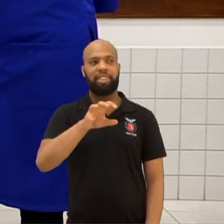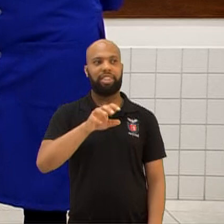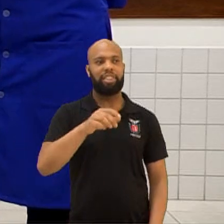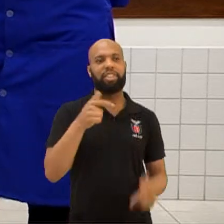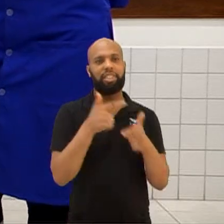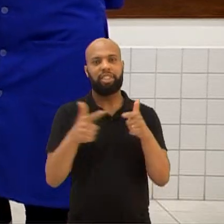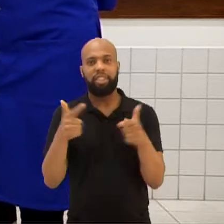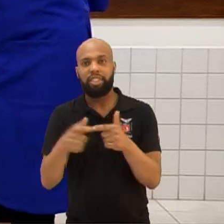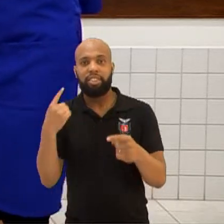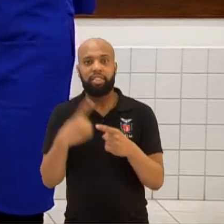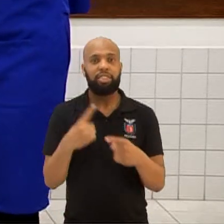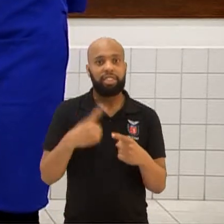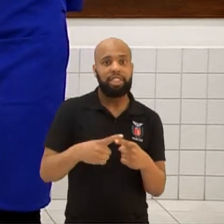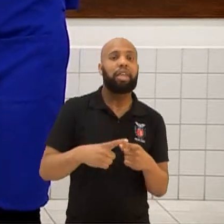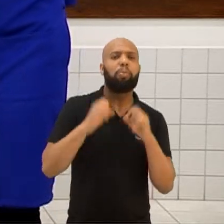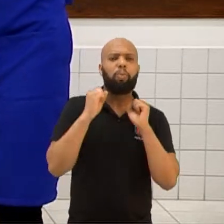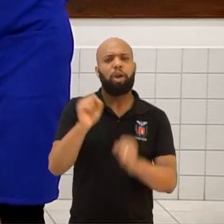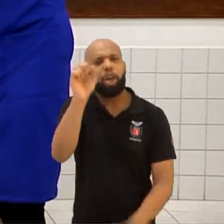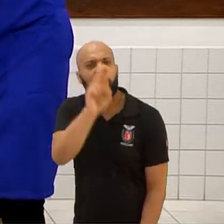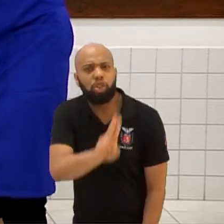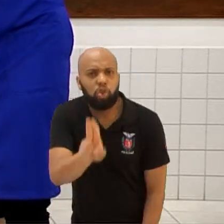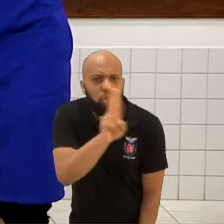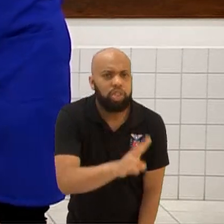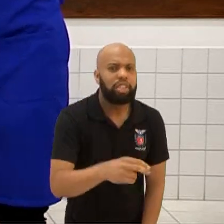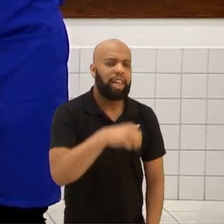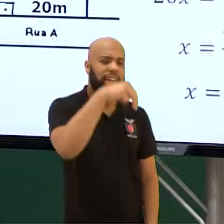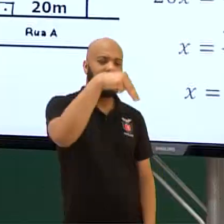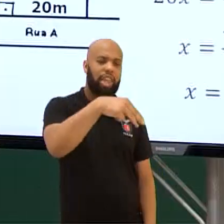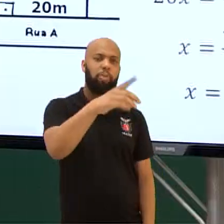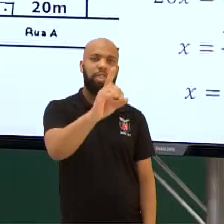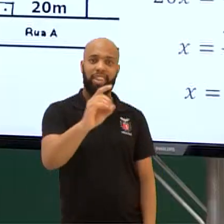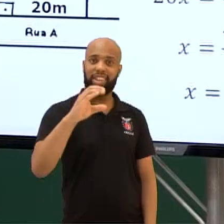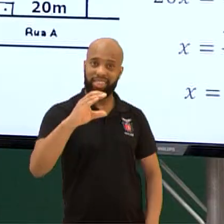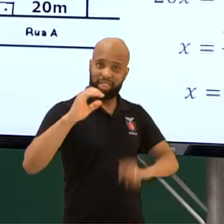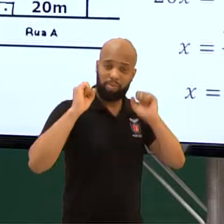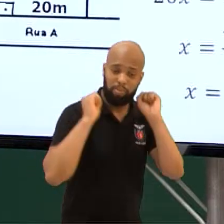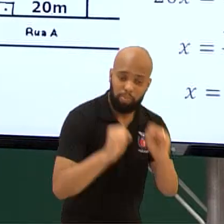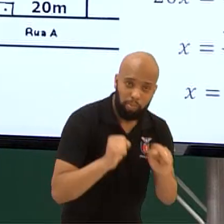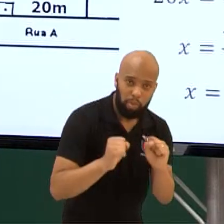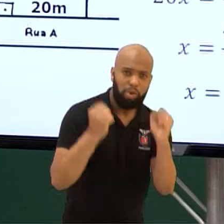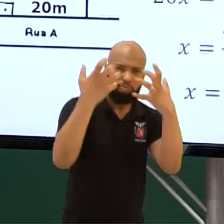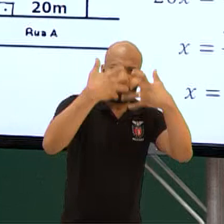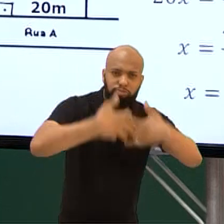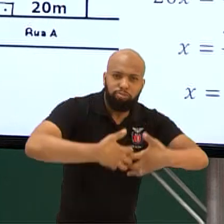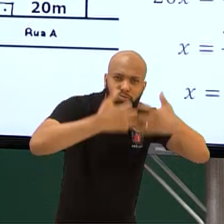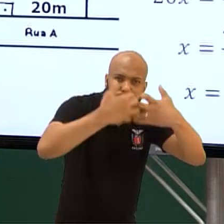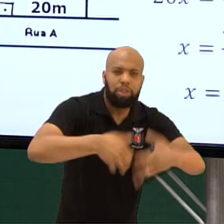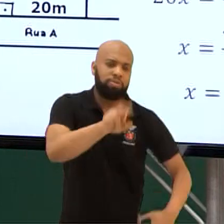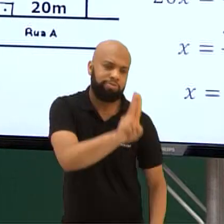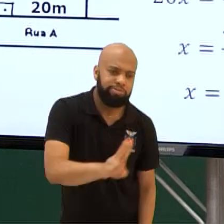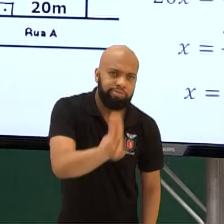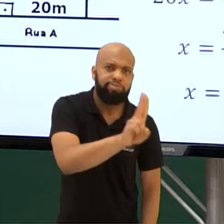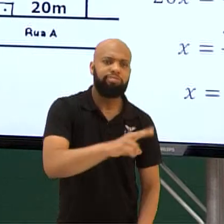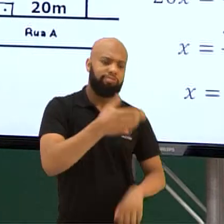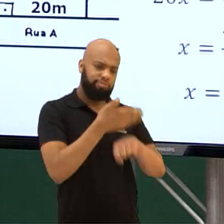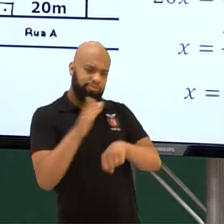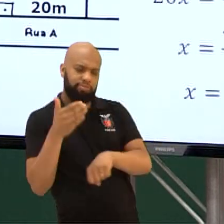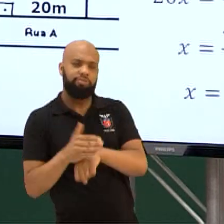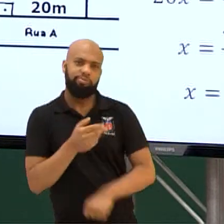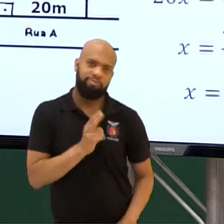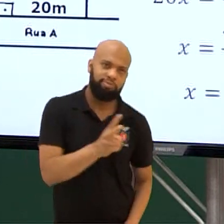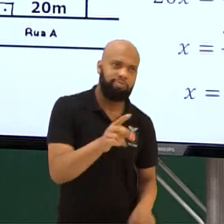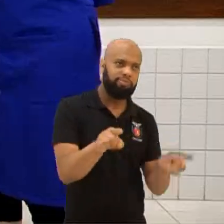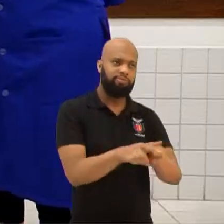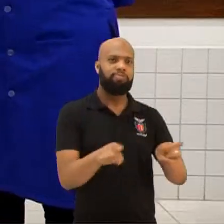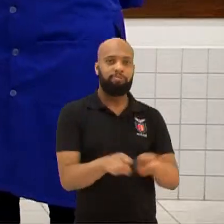sem problema. A ideia da utilização do máximo divisor comum é essa, né? O cálculo mental, ele tem que ser praticado aí constantemente,